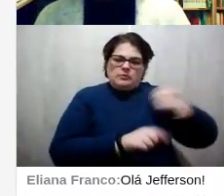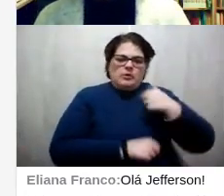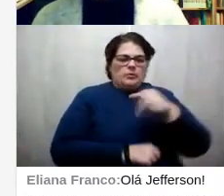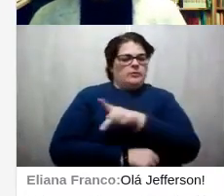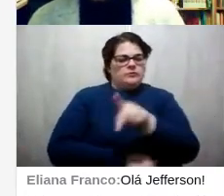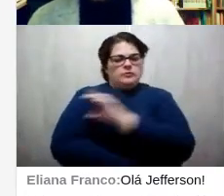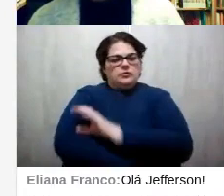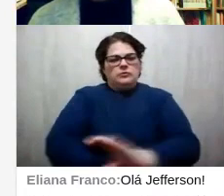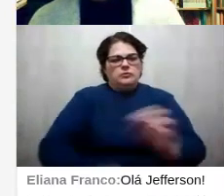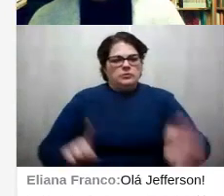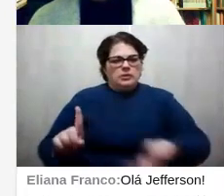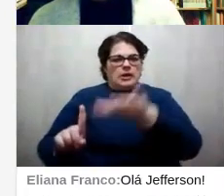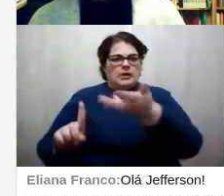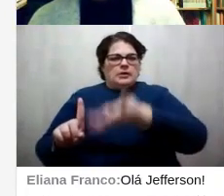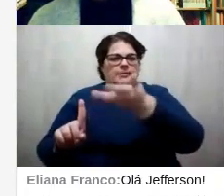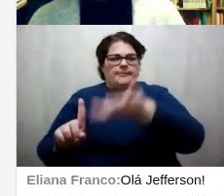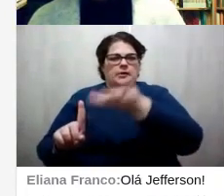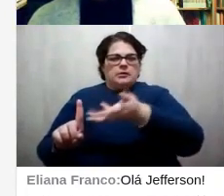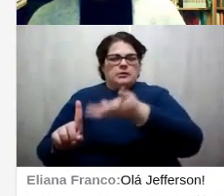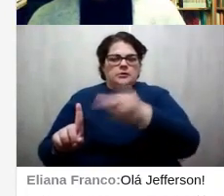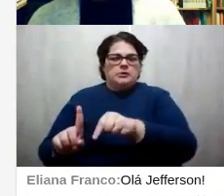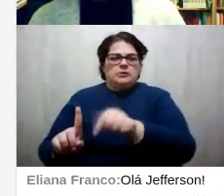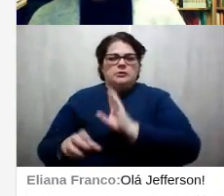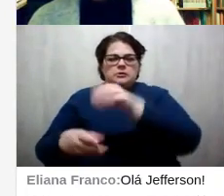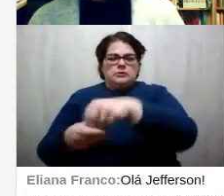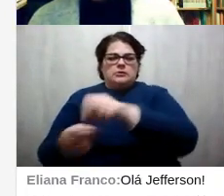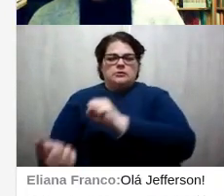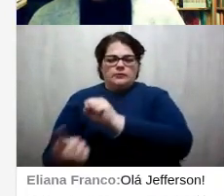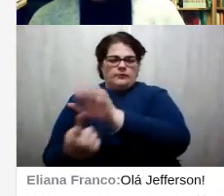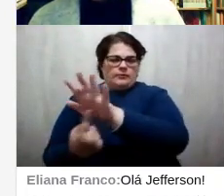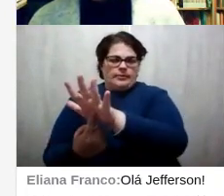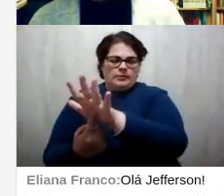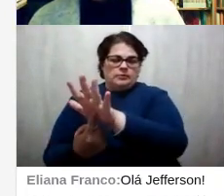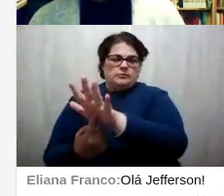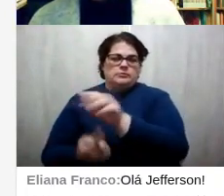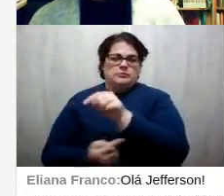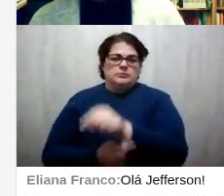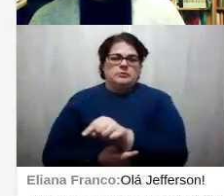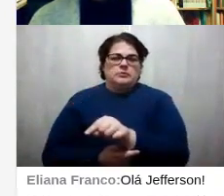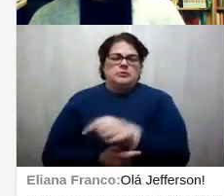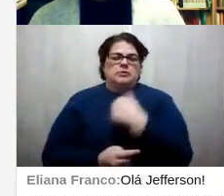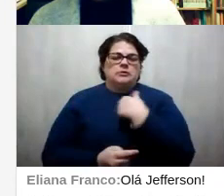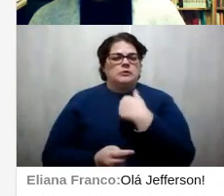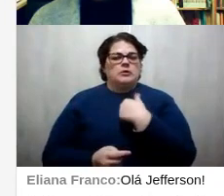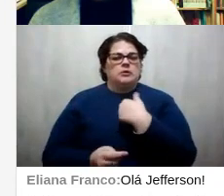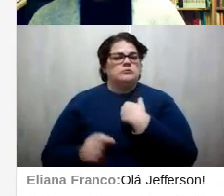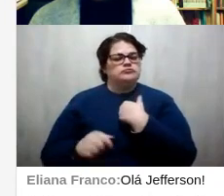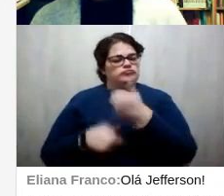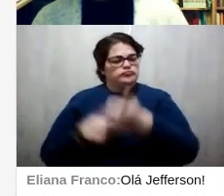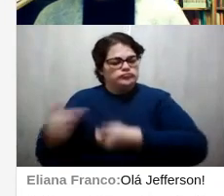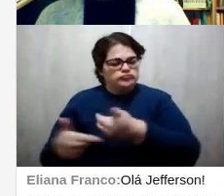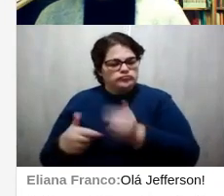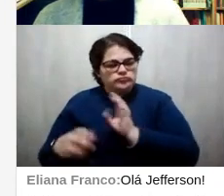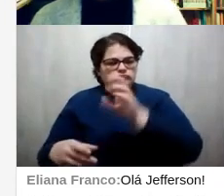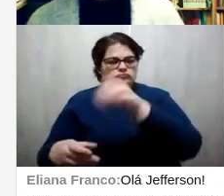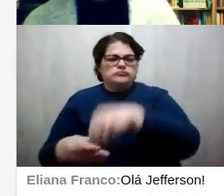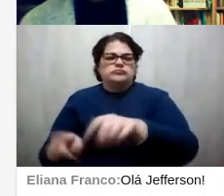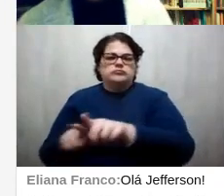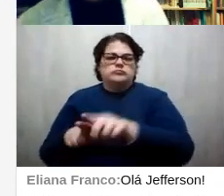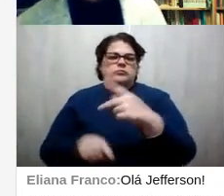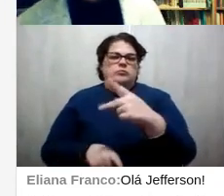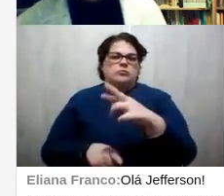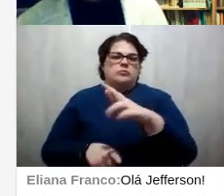terapia ocupacional da Universidade Federal de Pelotas, sou colaboradora da nossa Pró-Reitoria de